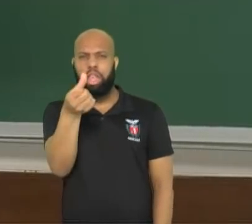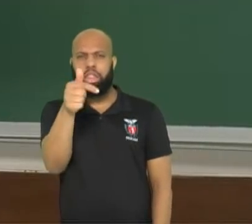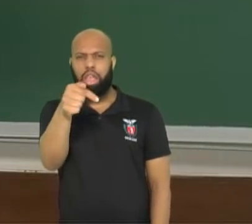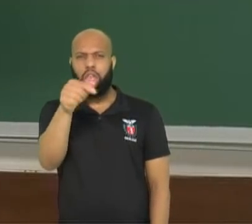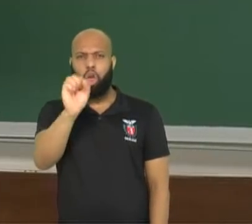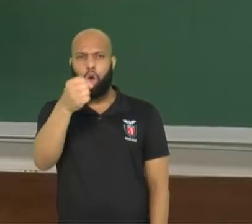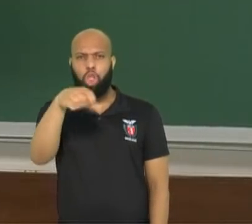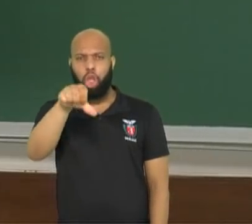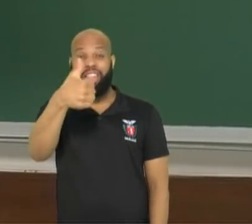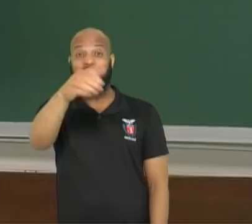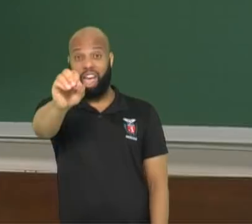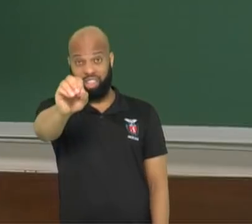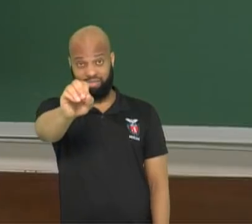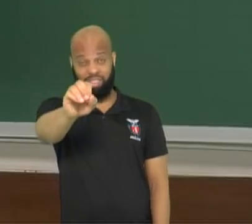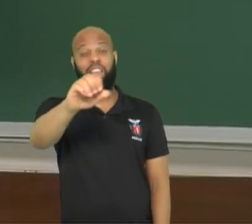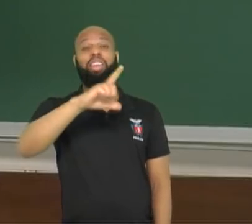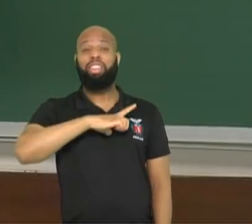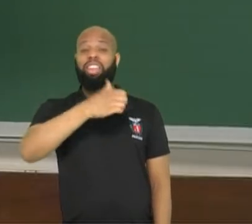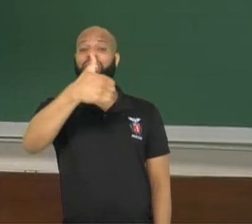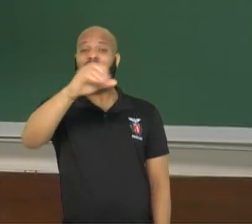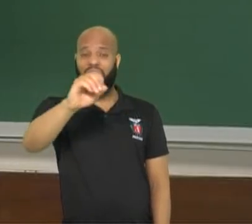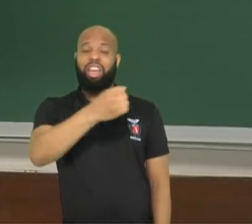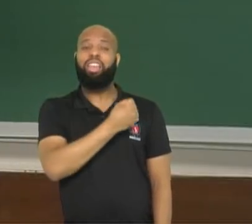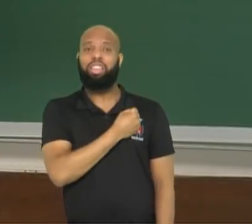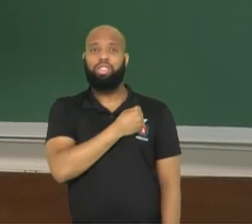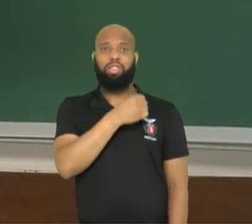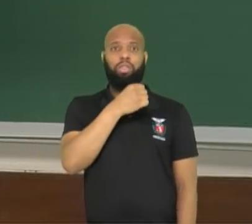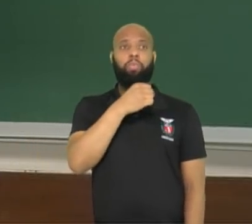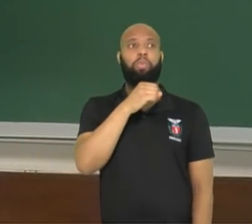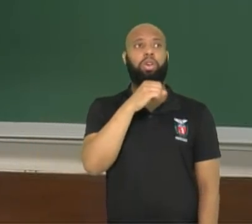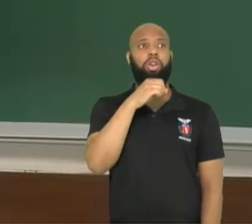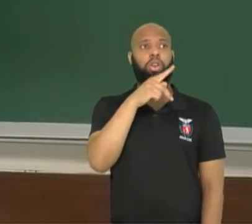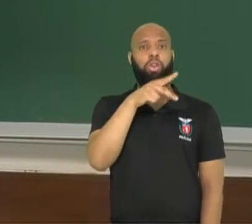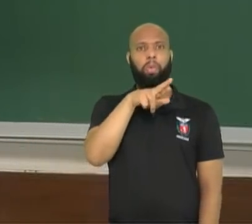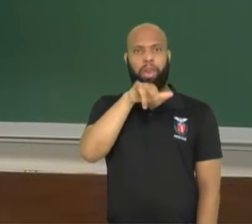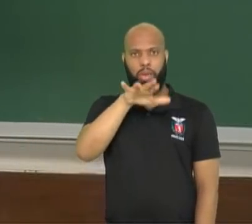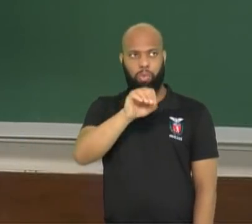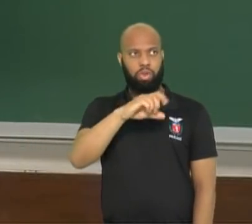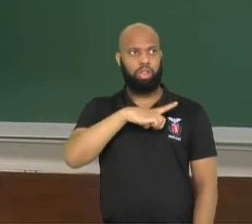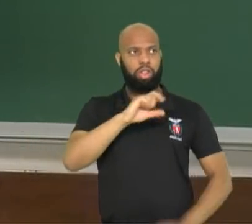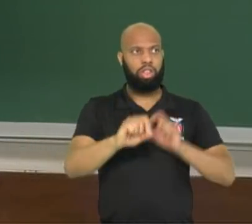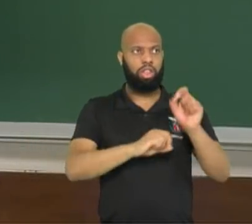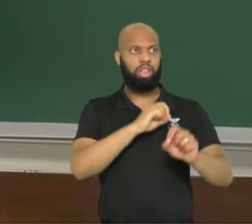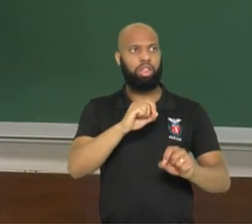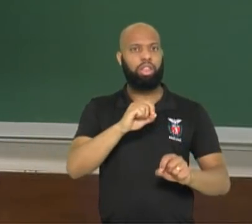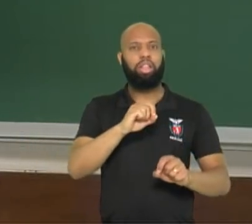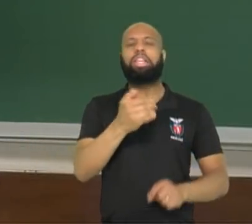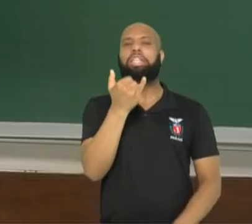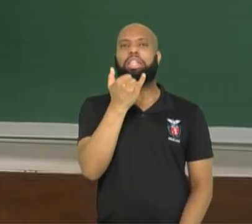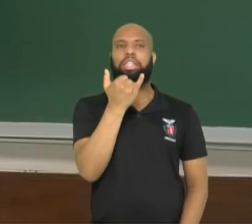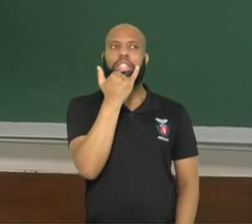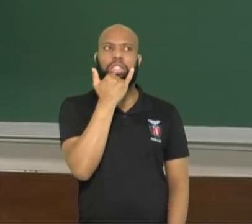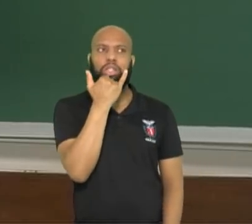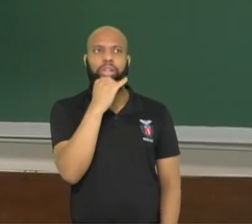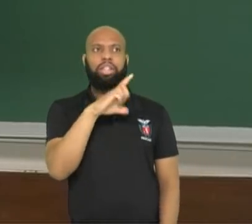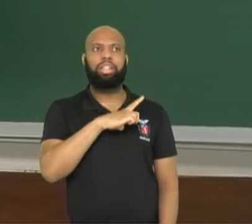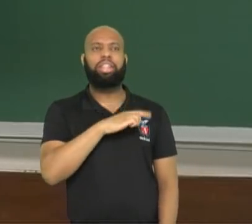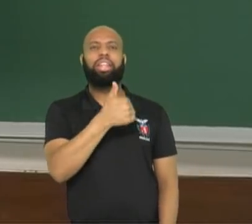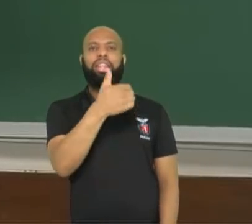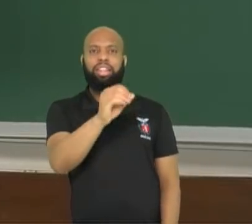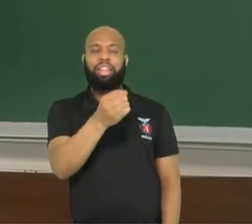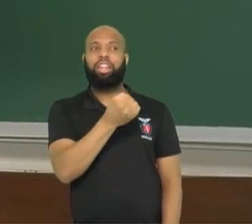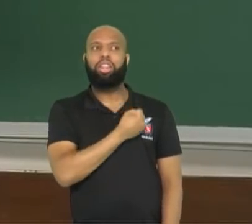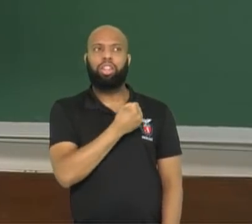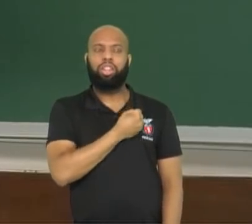6, 7, 8, 9, 10. Nós temos 10 números pares. A quantidade de números, nós temos